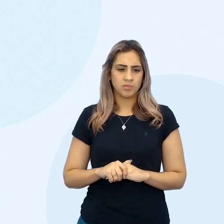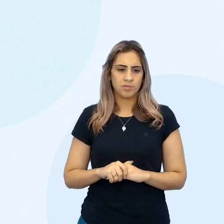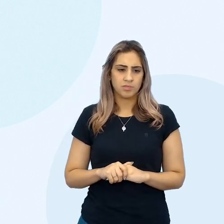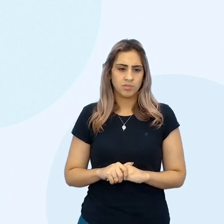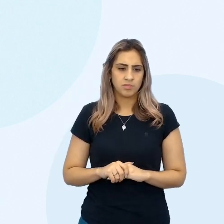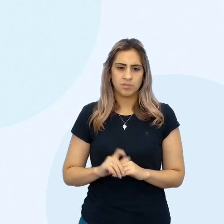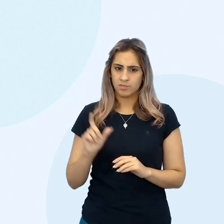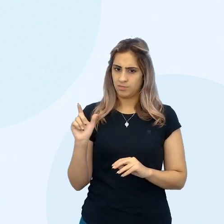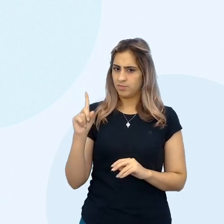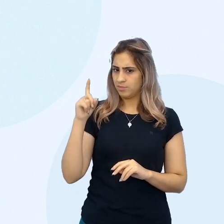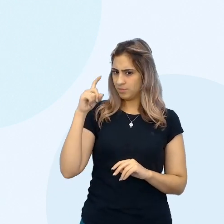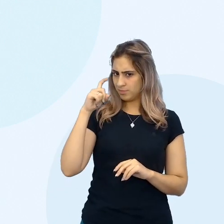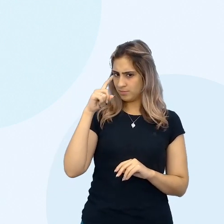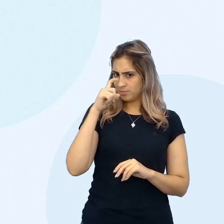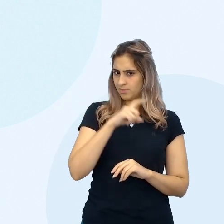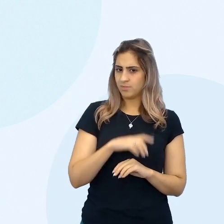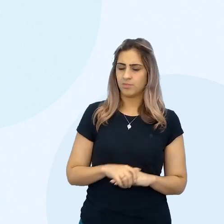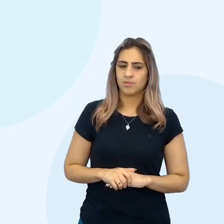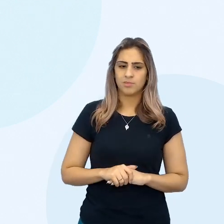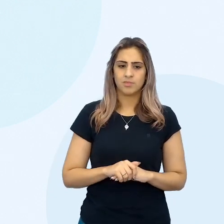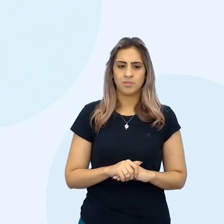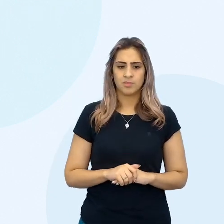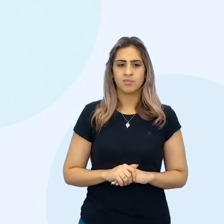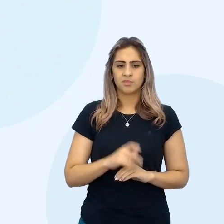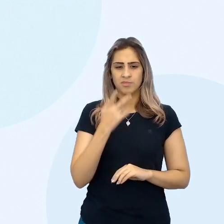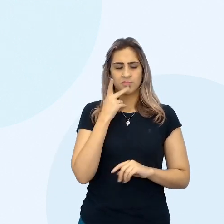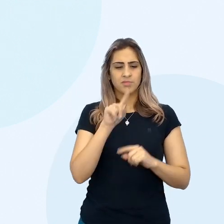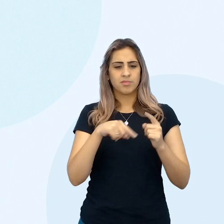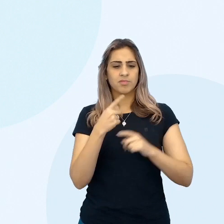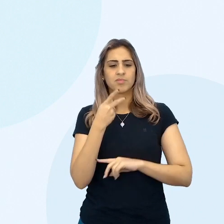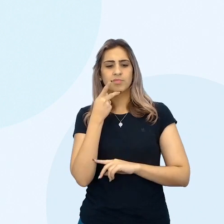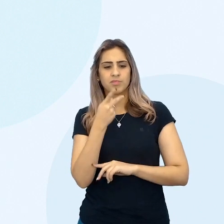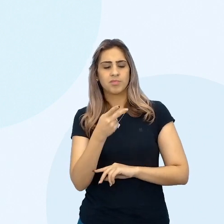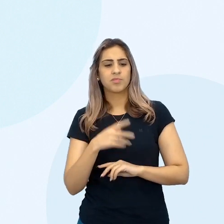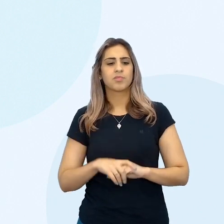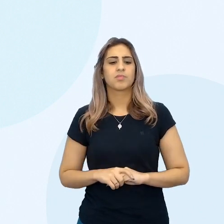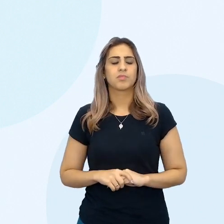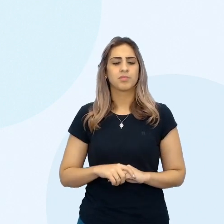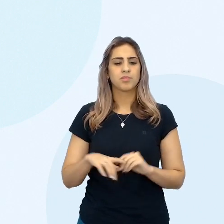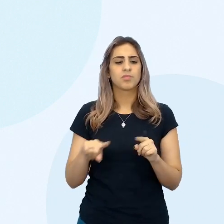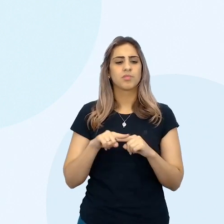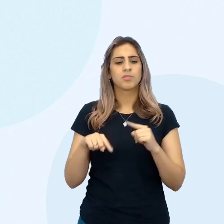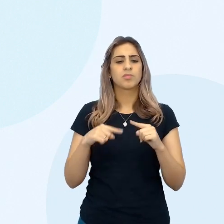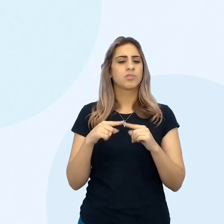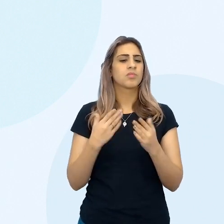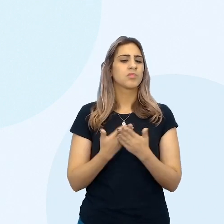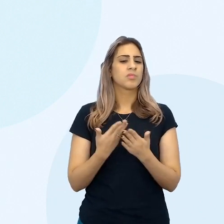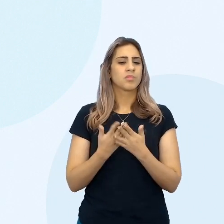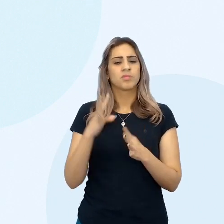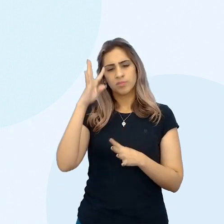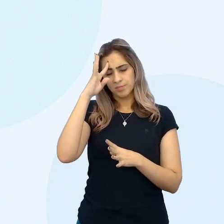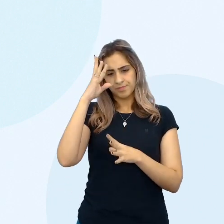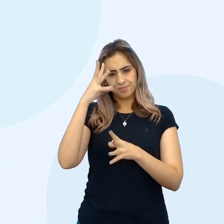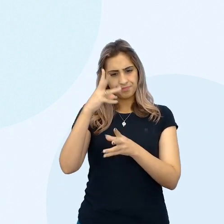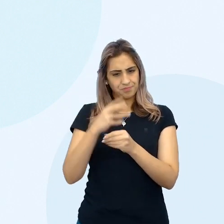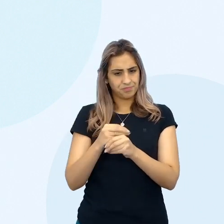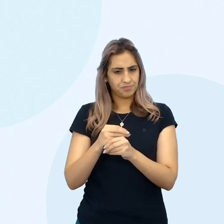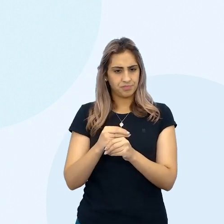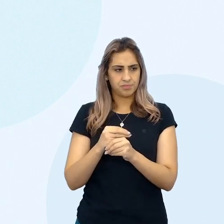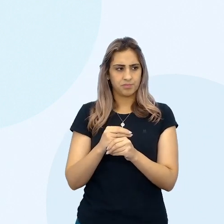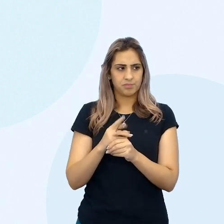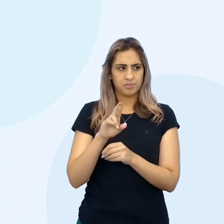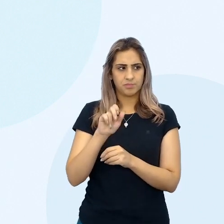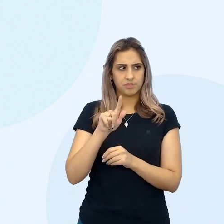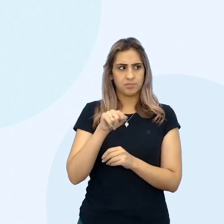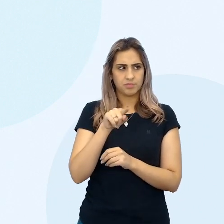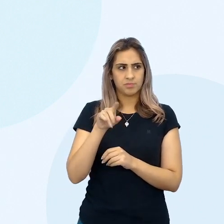palavrinha difícil, que tem a ver com um balãozinho de fala. Muito bem. O objetivo da aula, Osmar, qual é o objetivo da aula? O Fala objetivo da aula, Roberto, é compreender